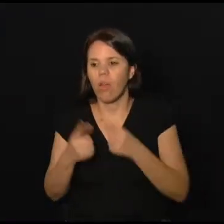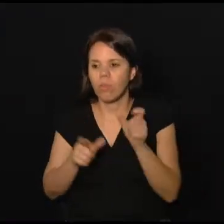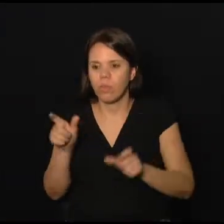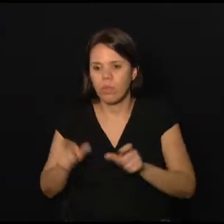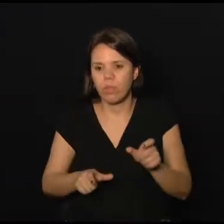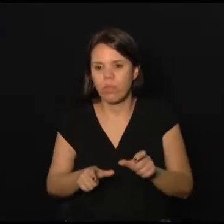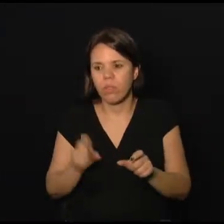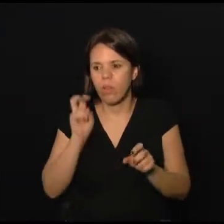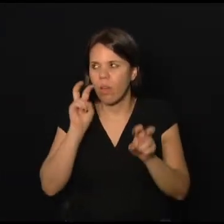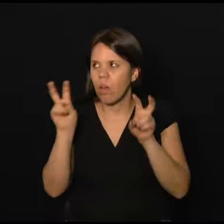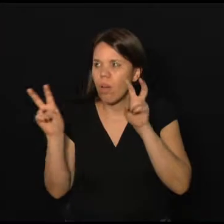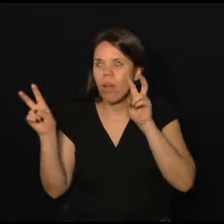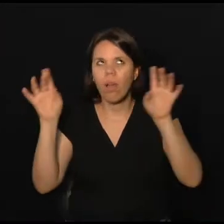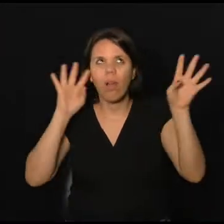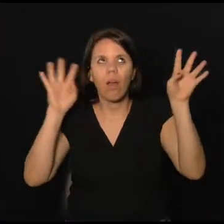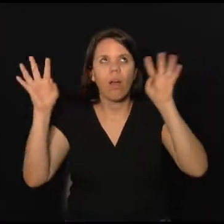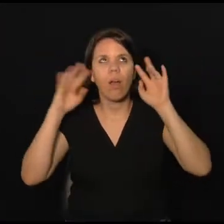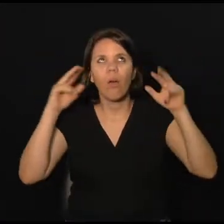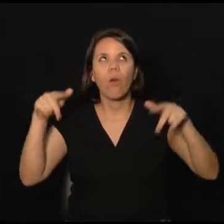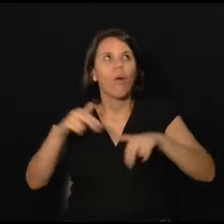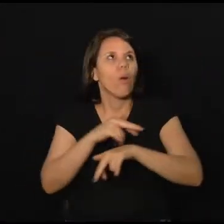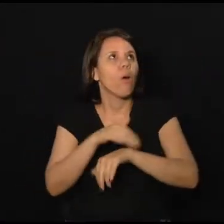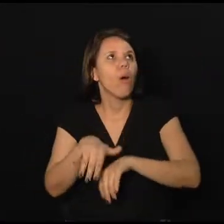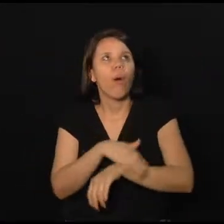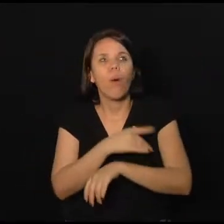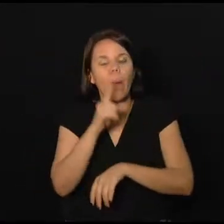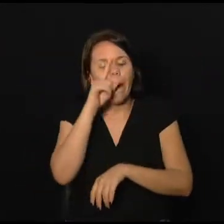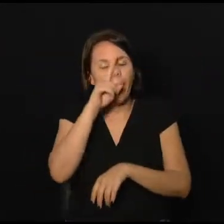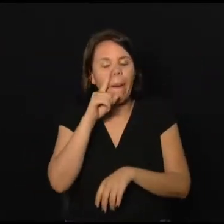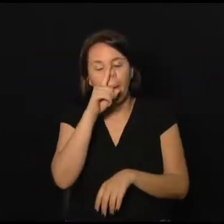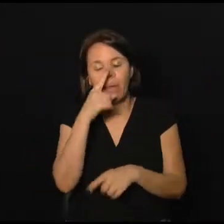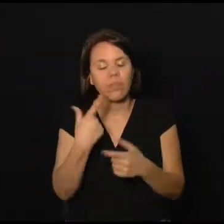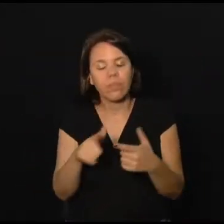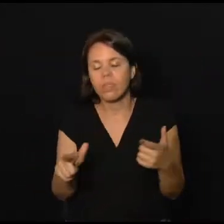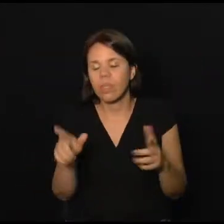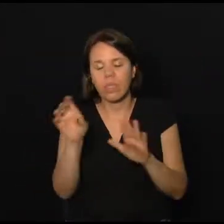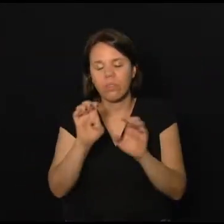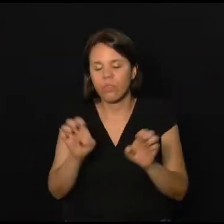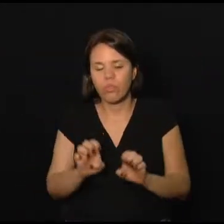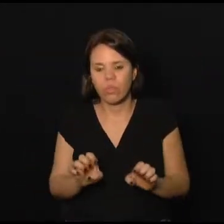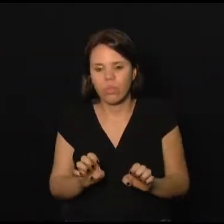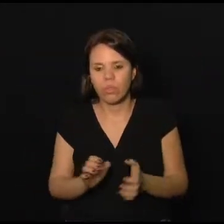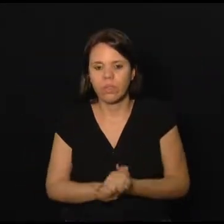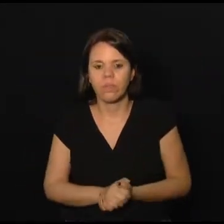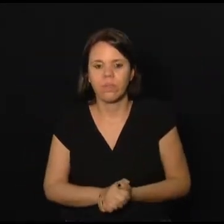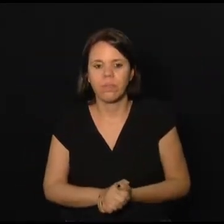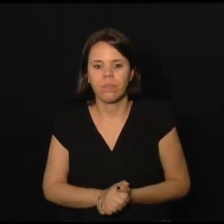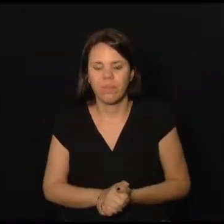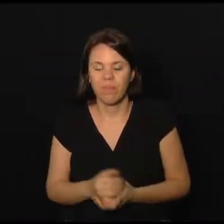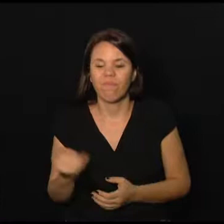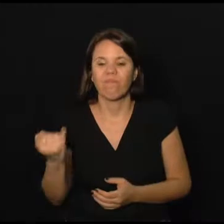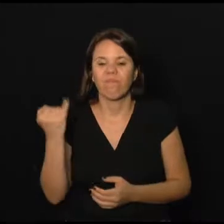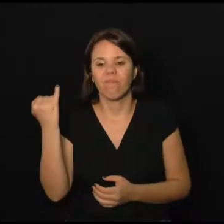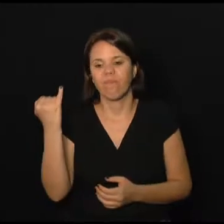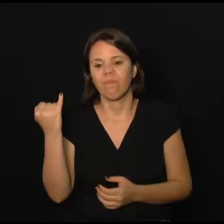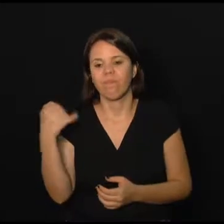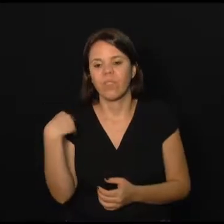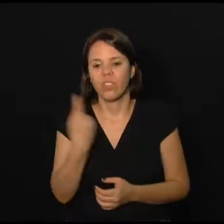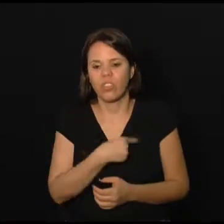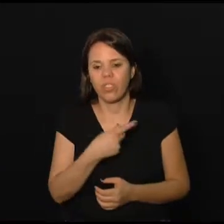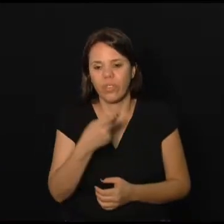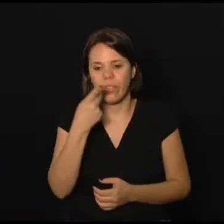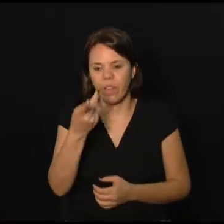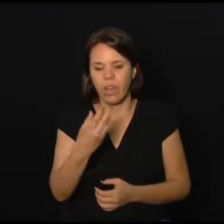sem olhar de tão, né, desestruturado que está. Então, é muito importante a gente falar sobre